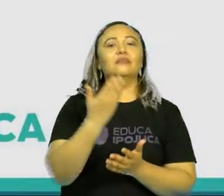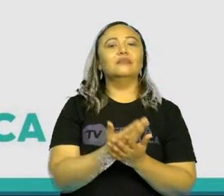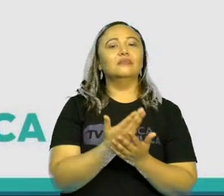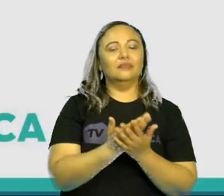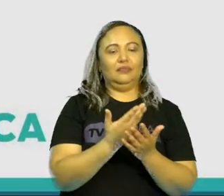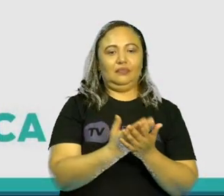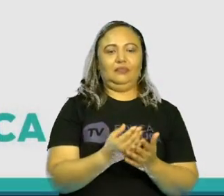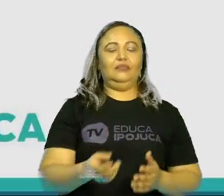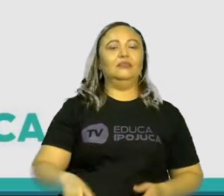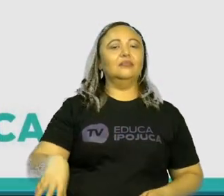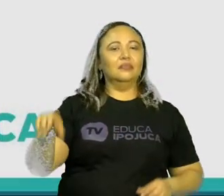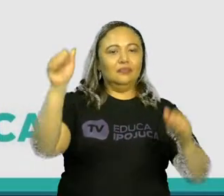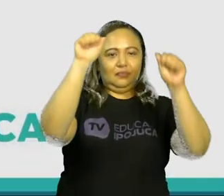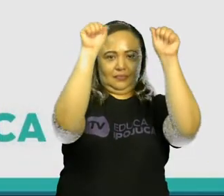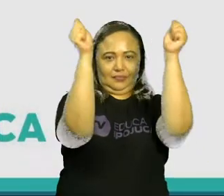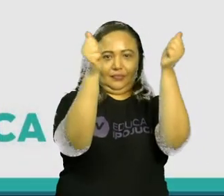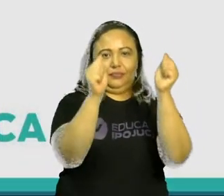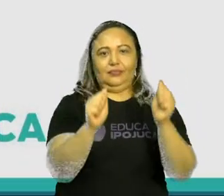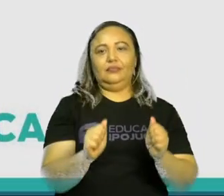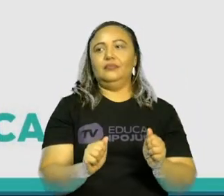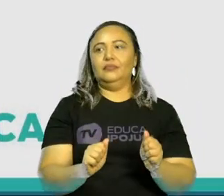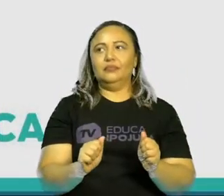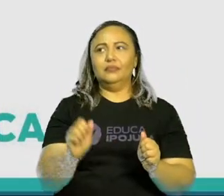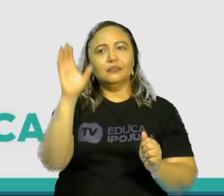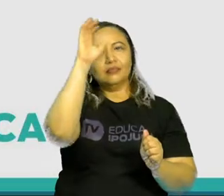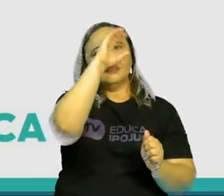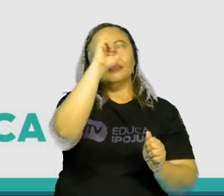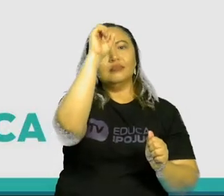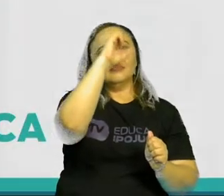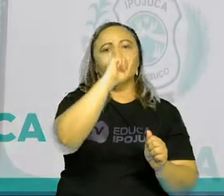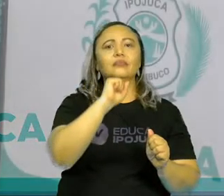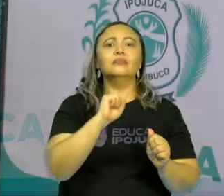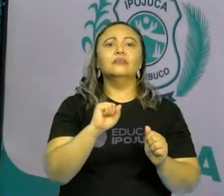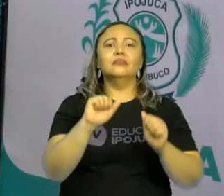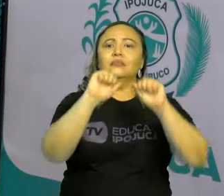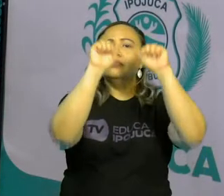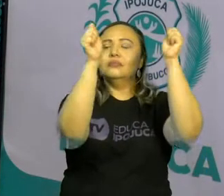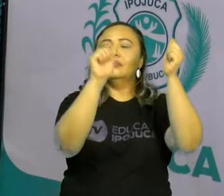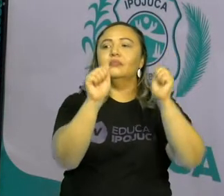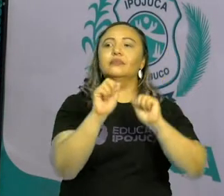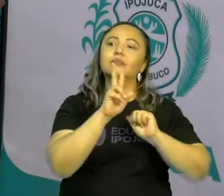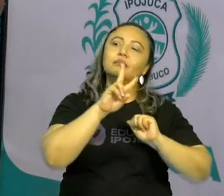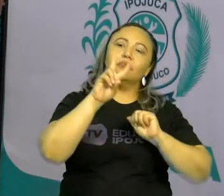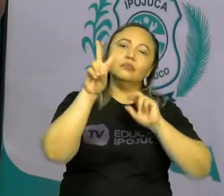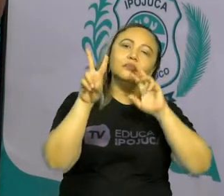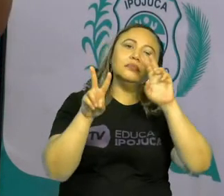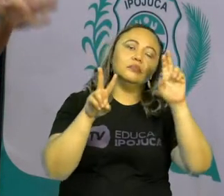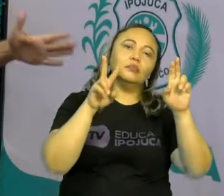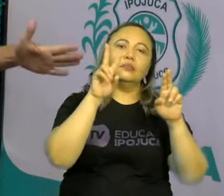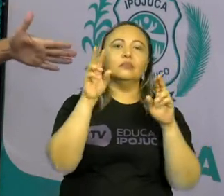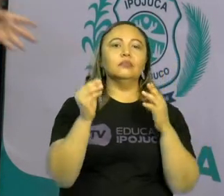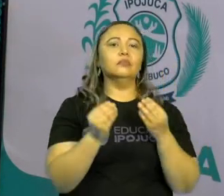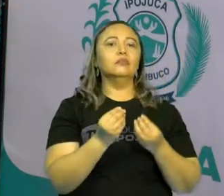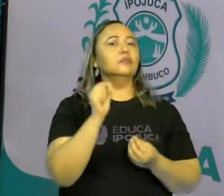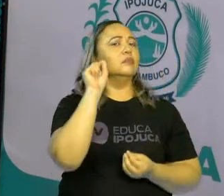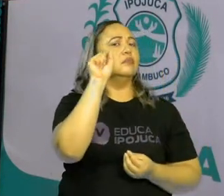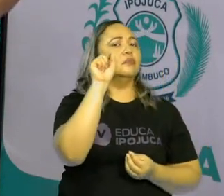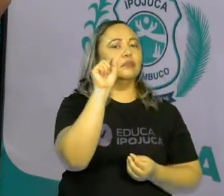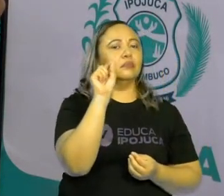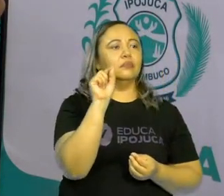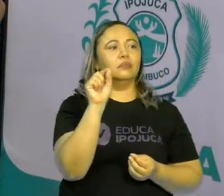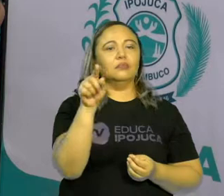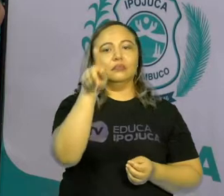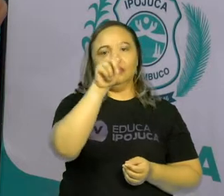artes visuais vamos entender Quais são as artes visuais para ver você tenha várias dessas aí na sua casa